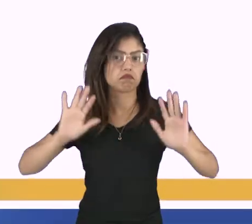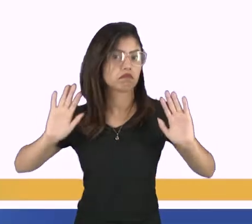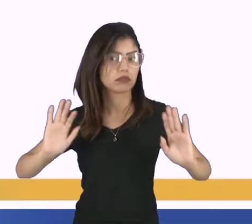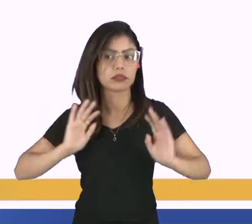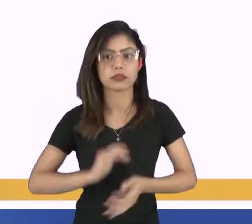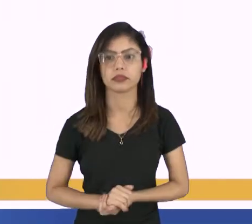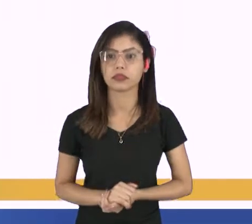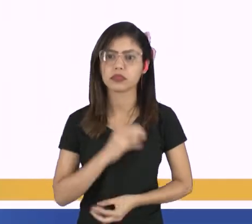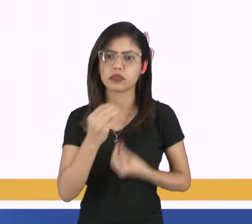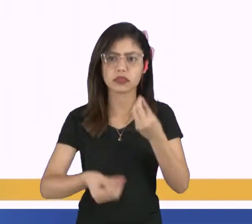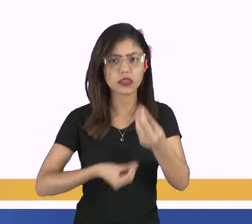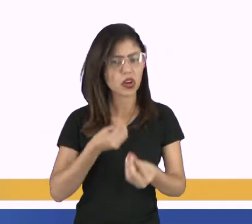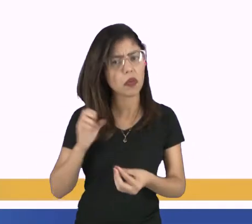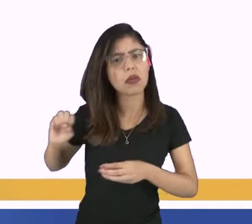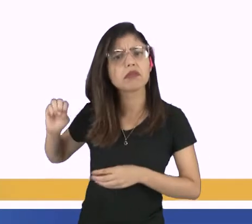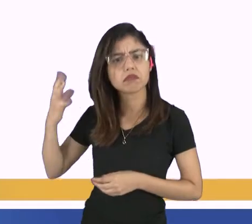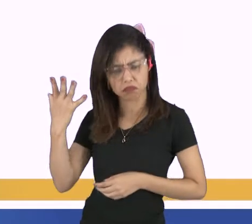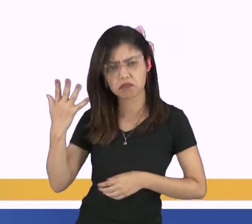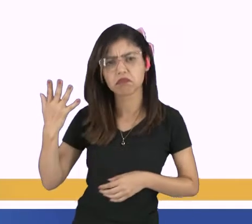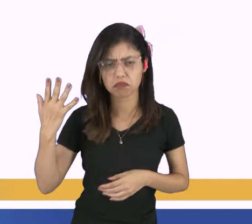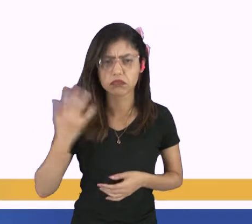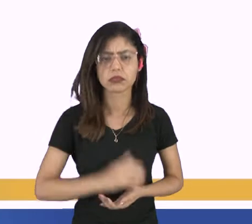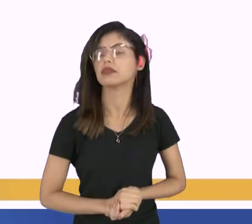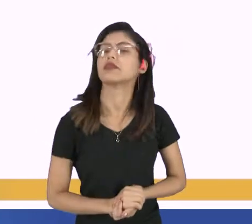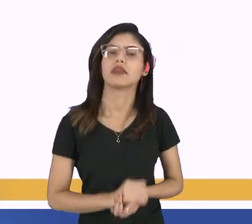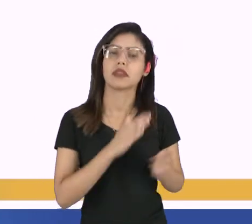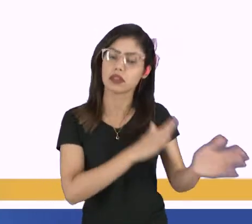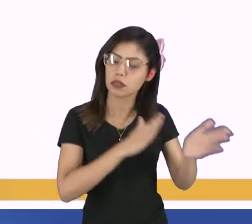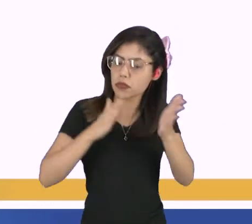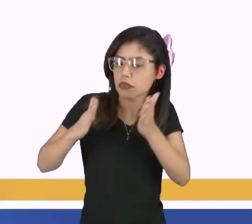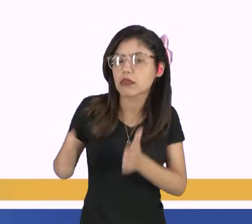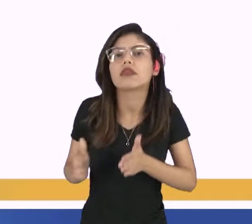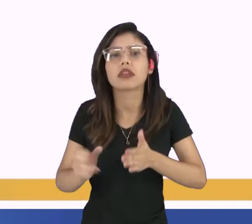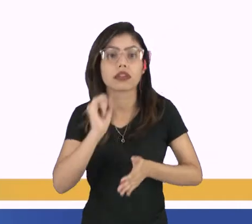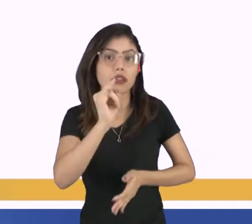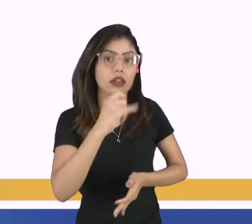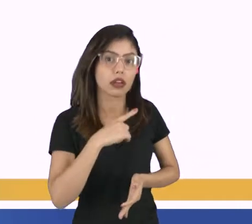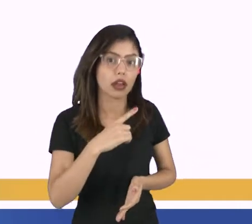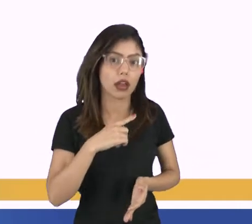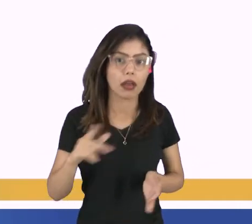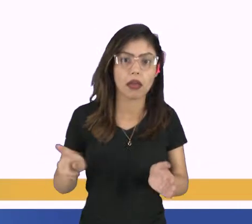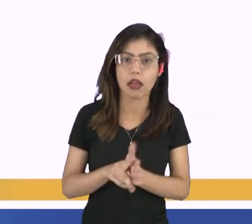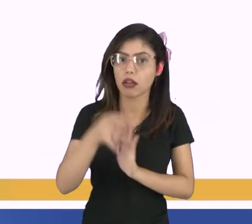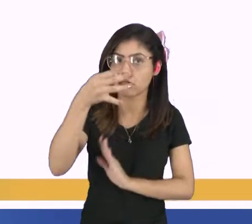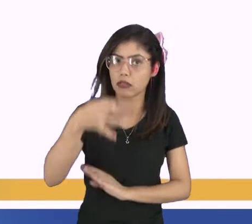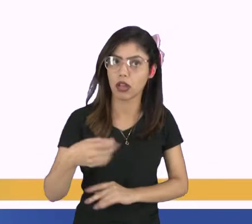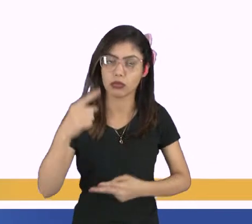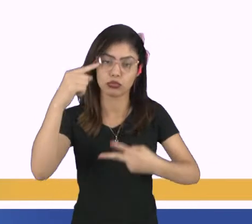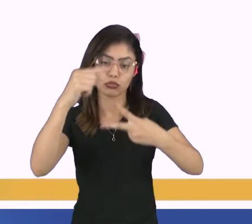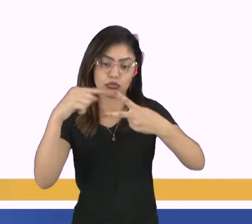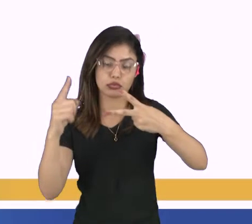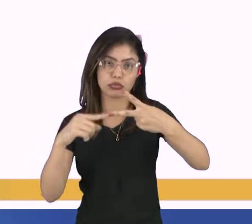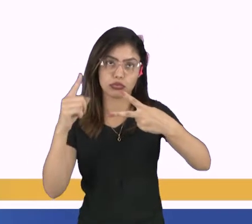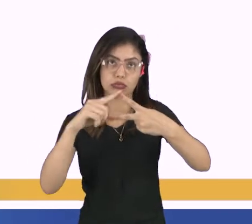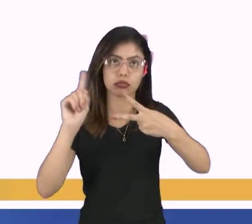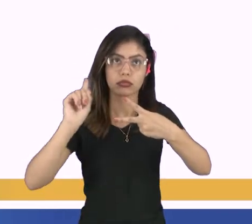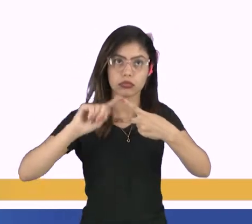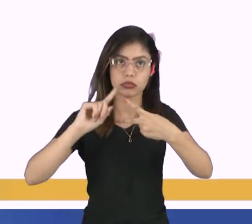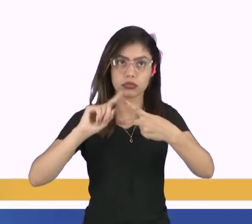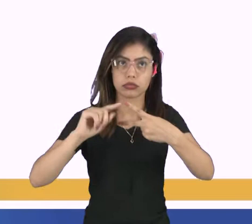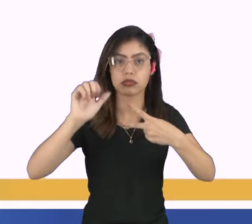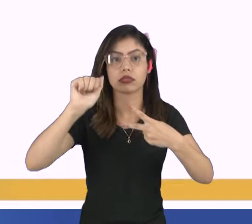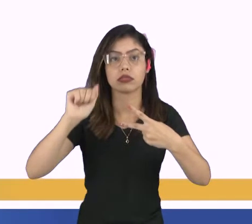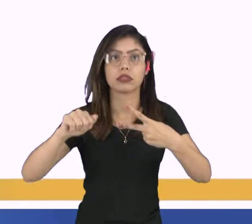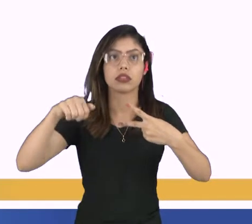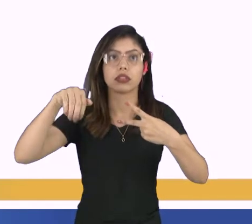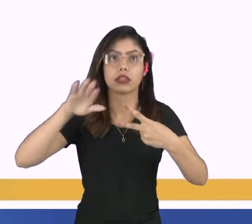é que acontece aí o ciclo do saneamento, Tem que passar, se ocorrer devidamente, por duas estações. A estação de tratamento de